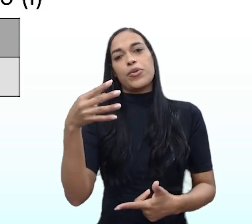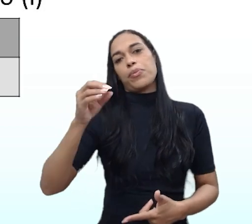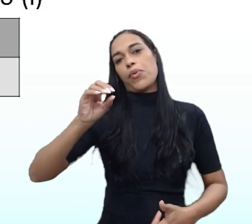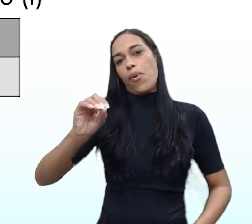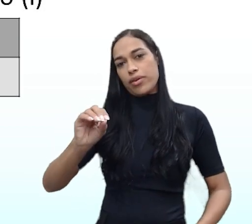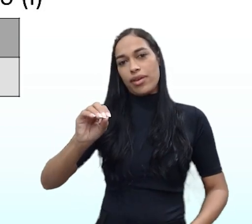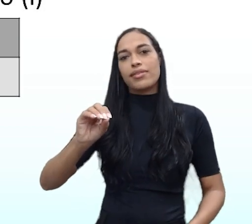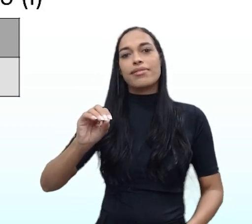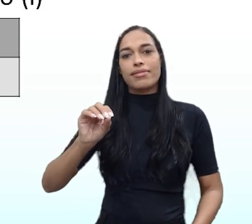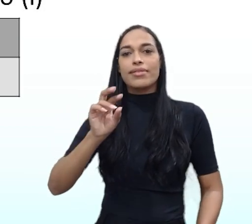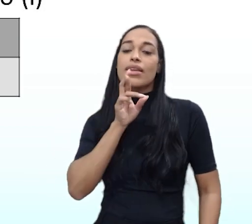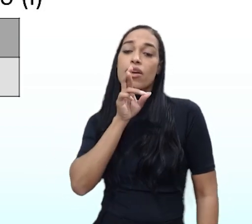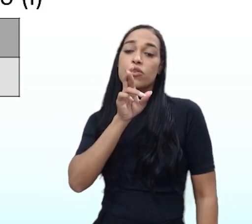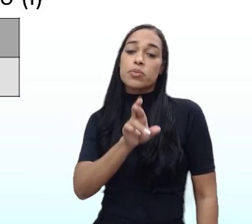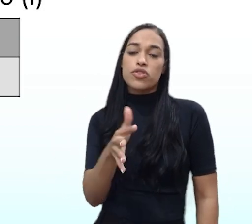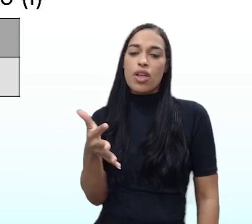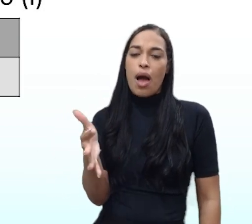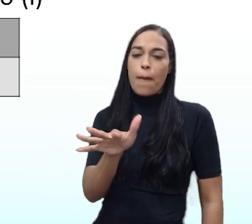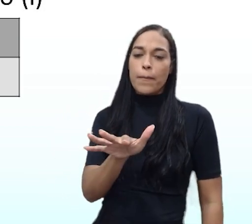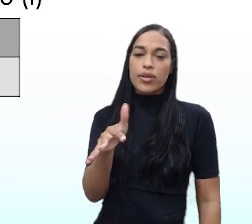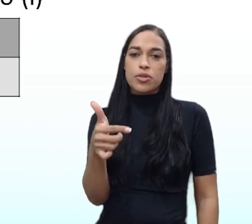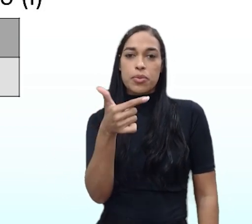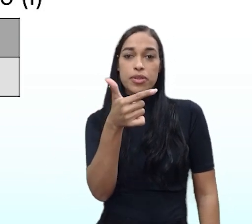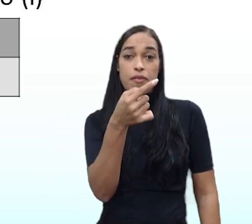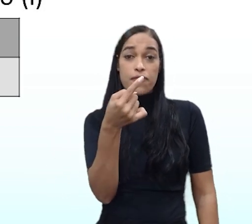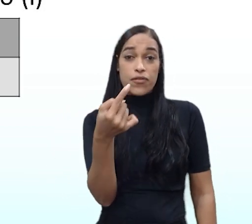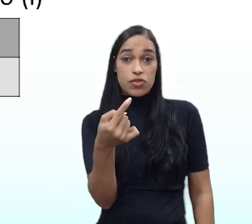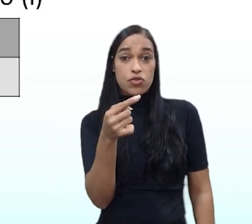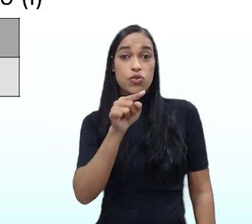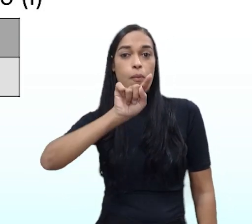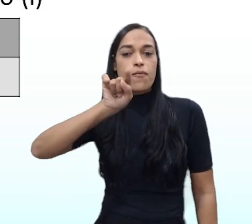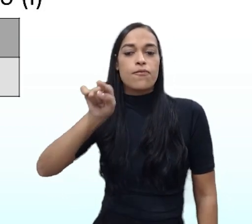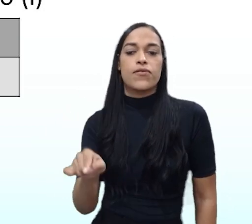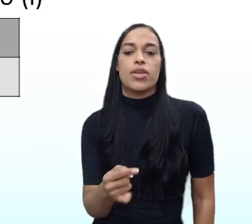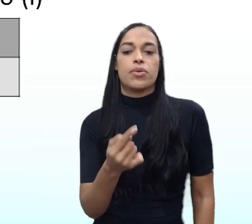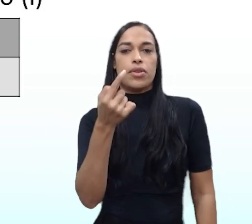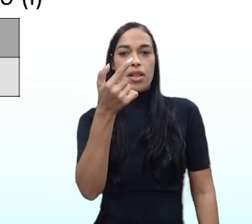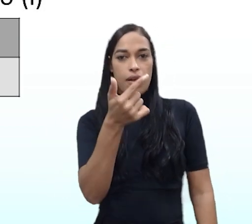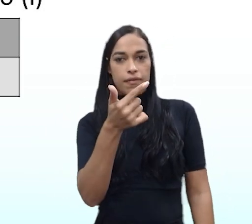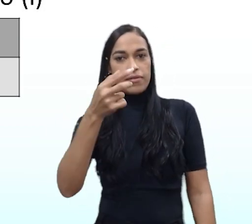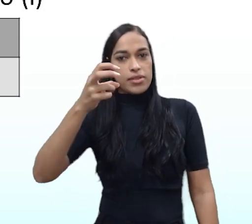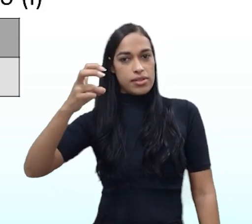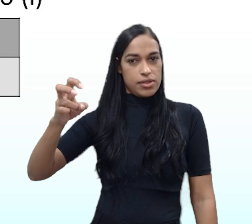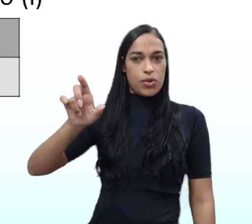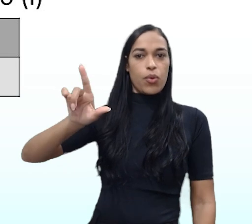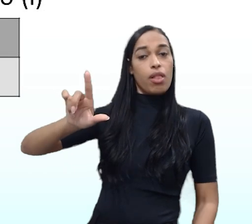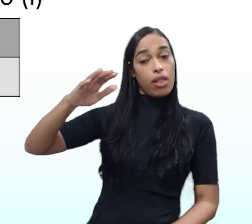dividido por 40, eu vou obter aproximadamente aí 21 litros e